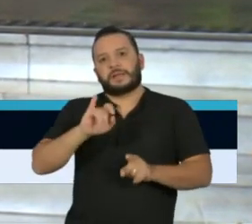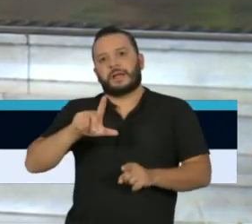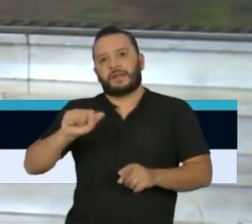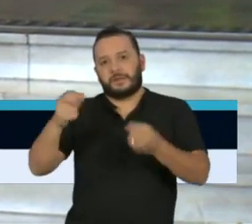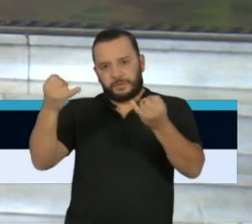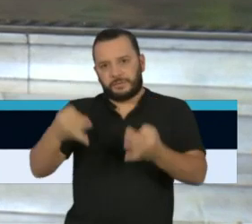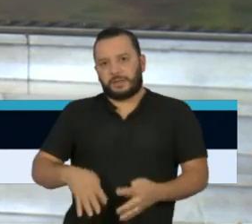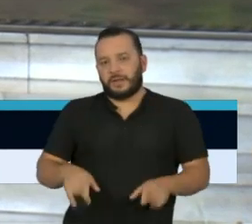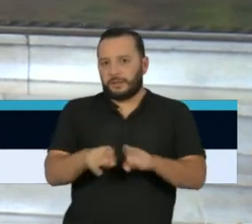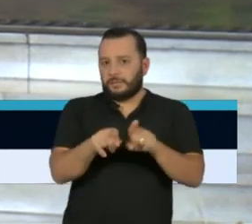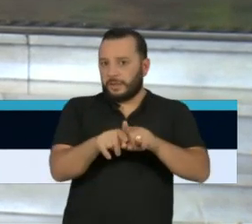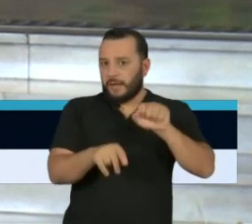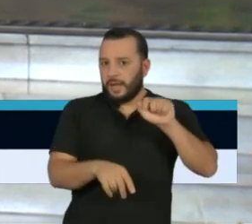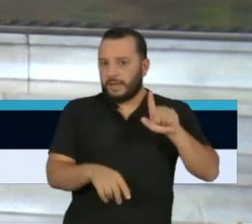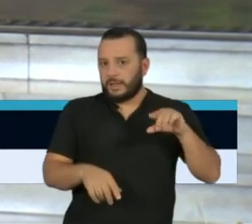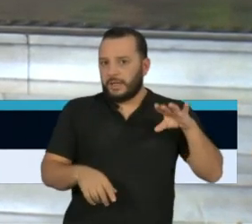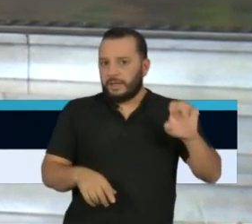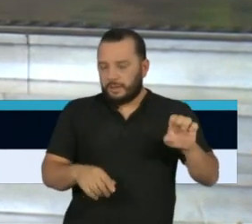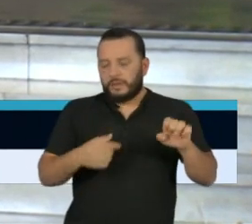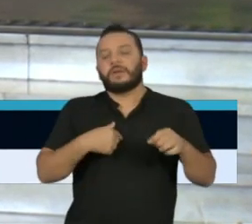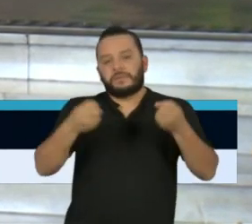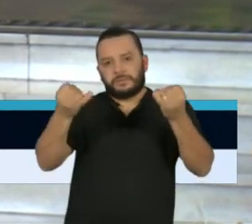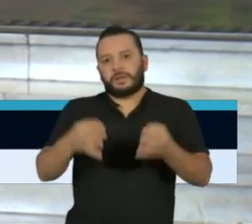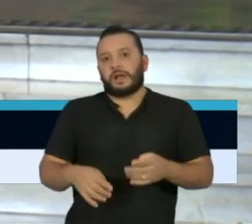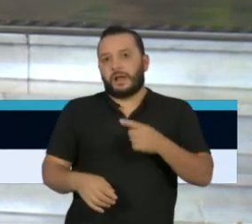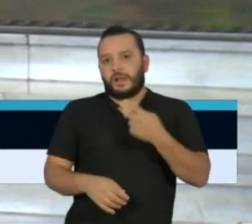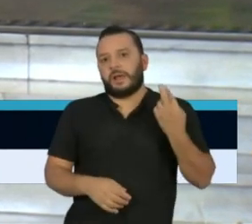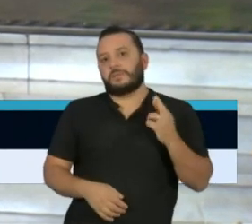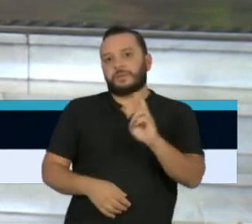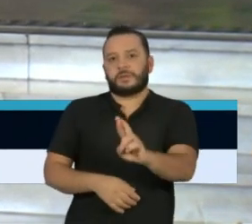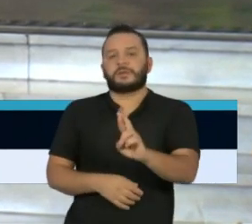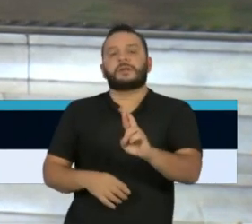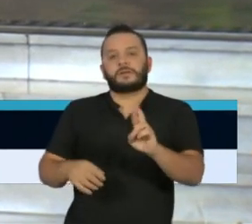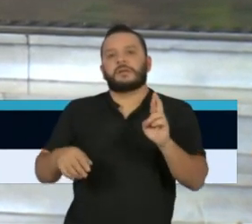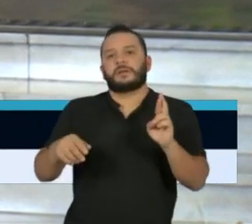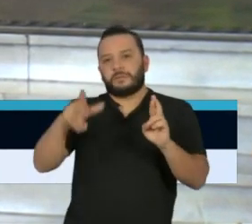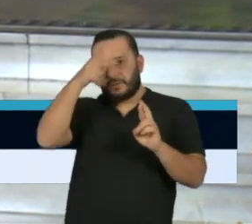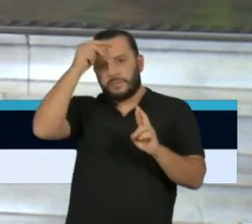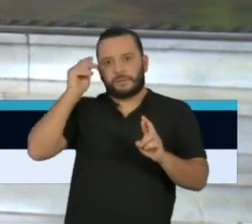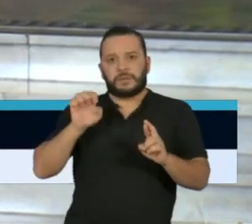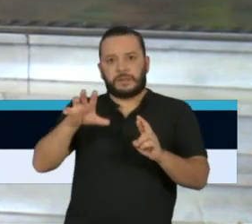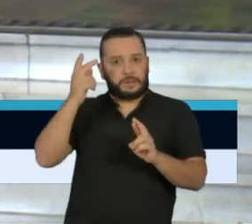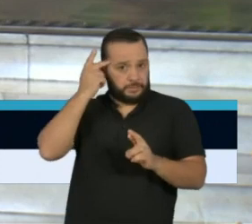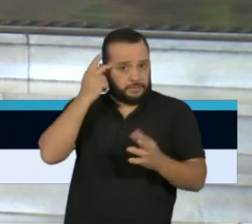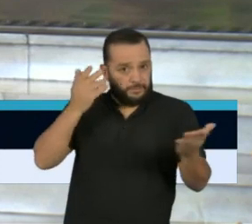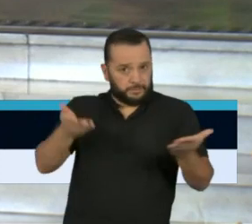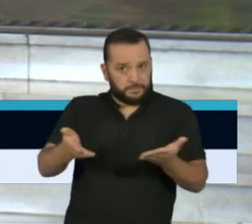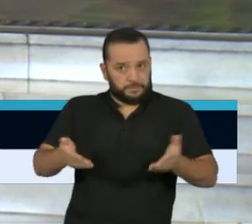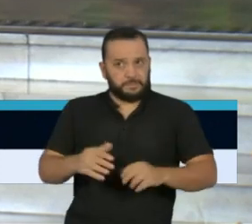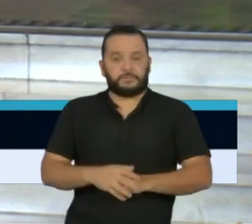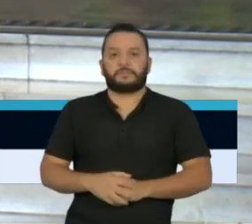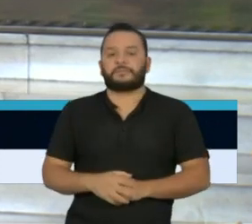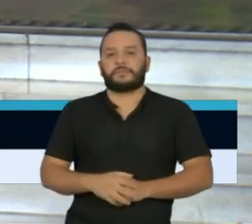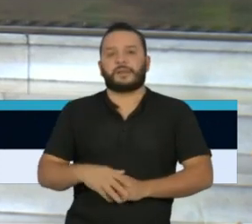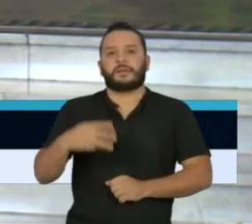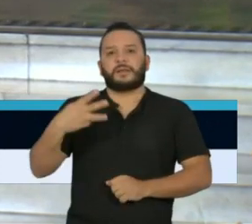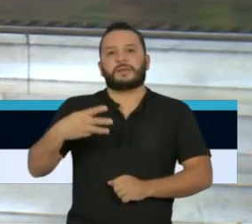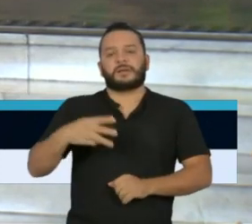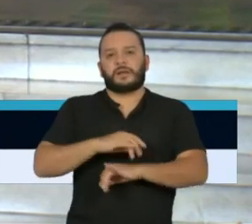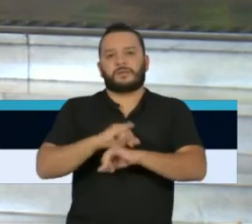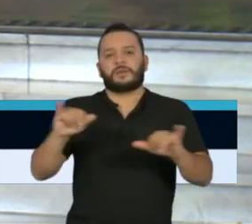está representando a Prefeitura da cidade de São Paulo nesta área. Terceiro informe, parceria